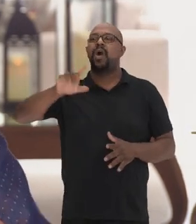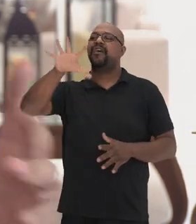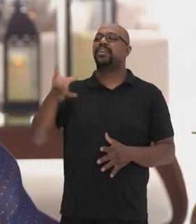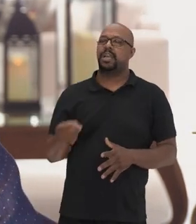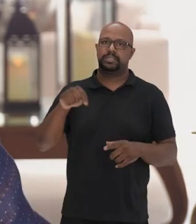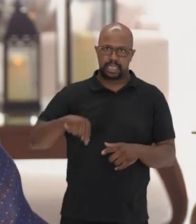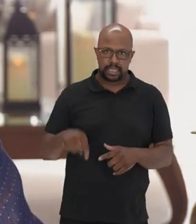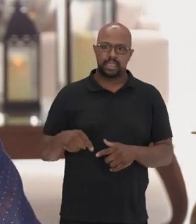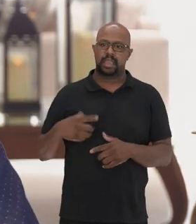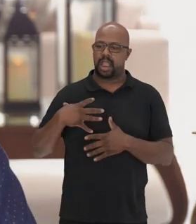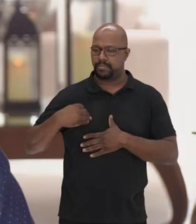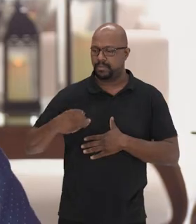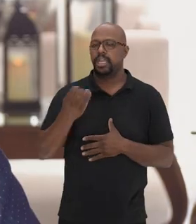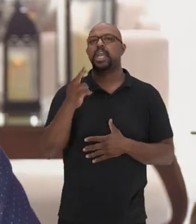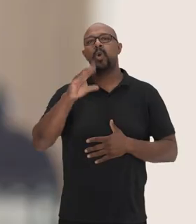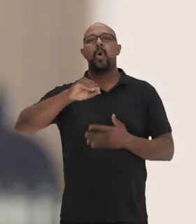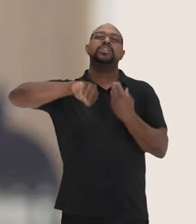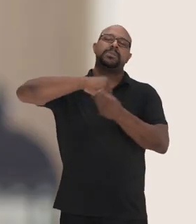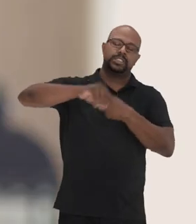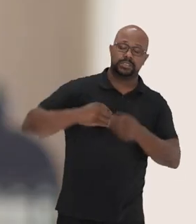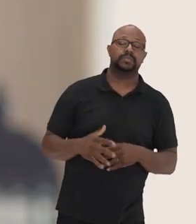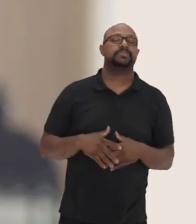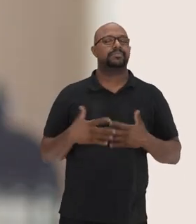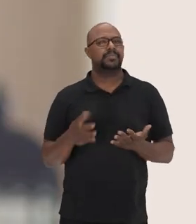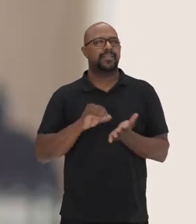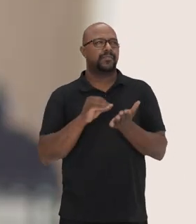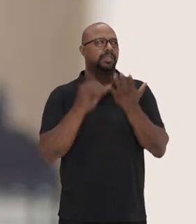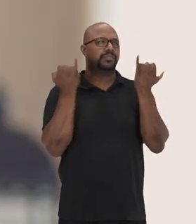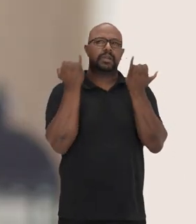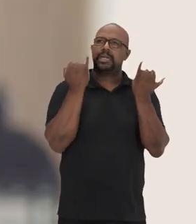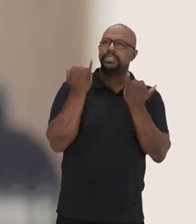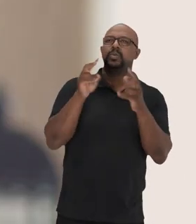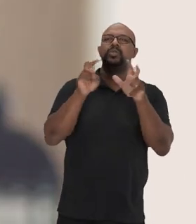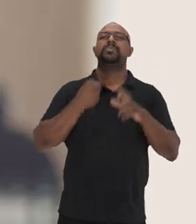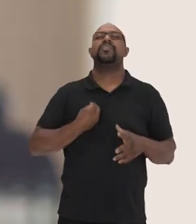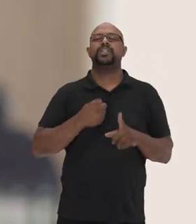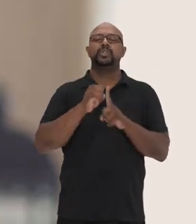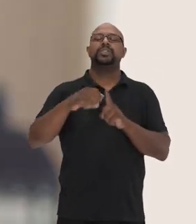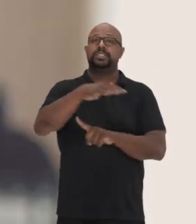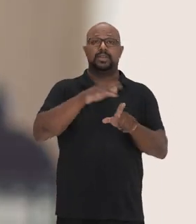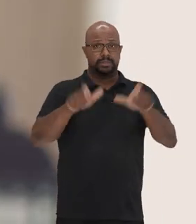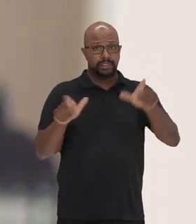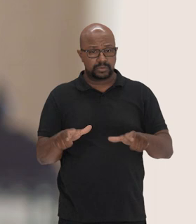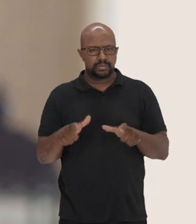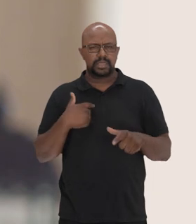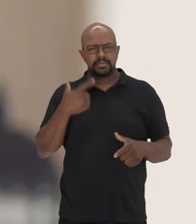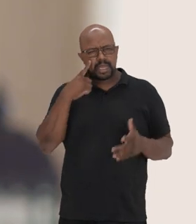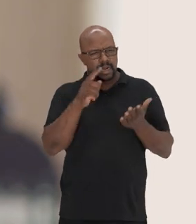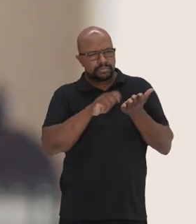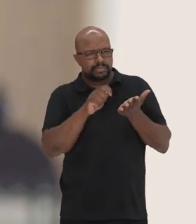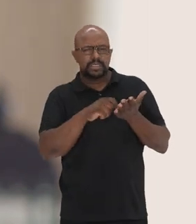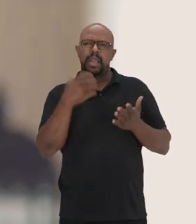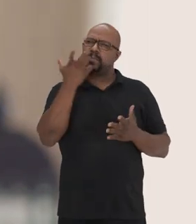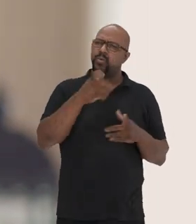em descendentes crioulos e mestiços apesar da falta de informação sobre a vida social dessas pessoas pelos testemunhos da